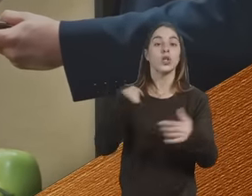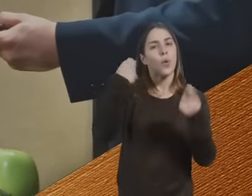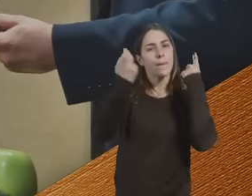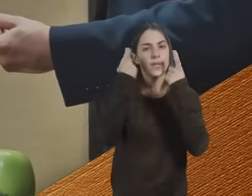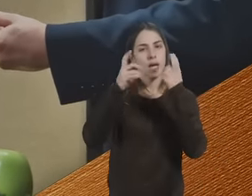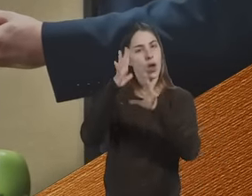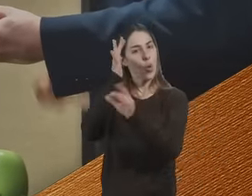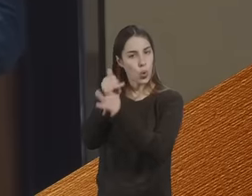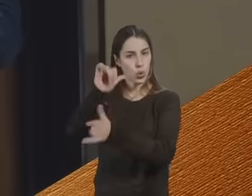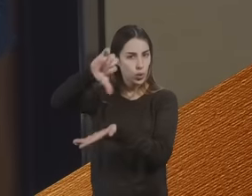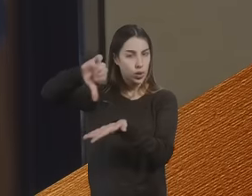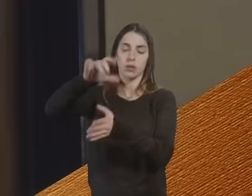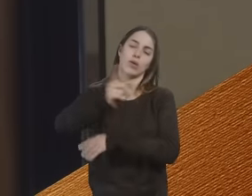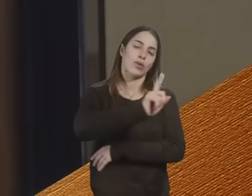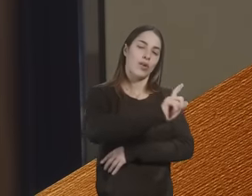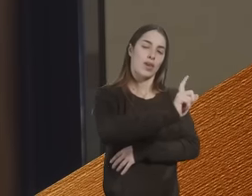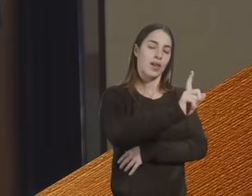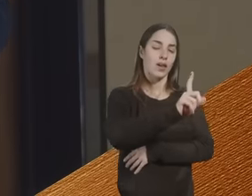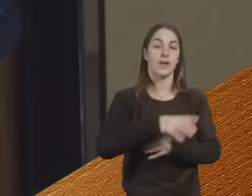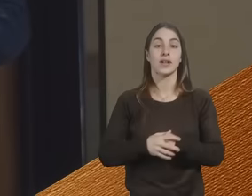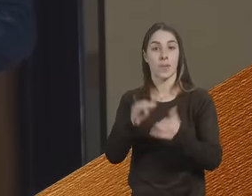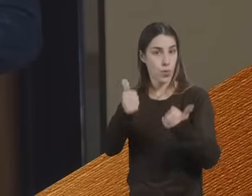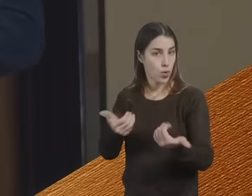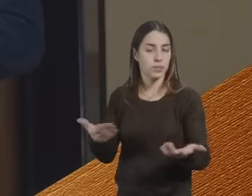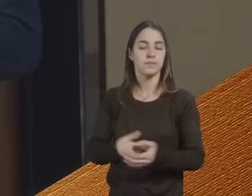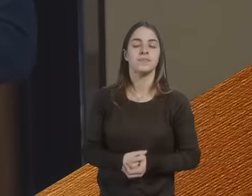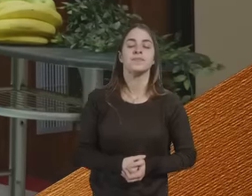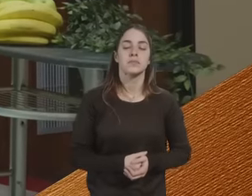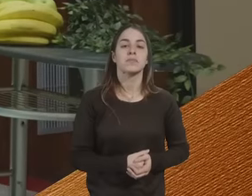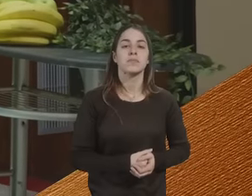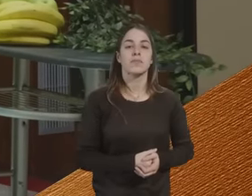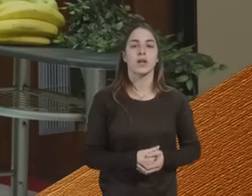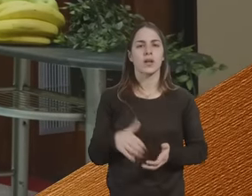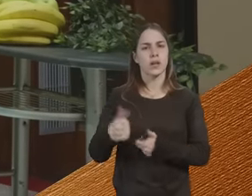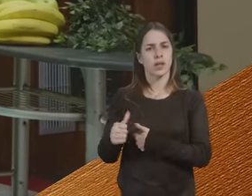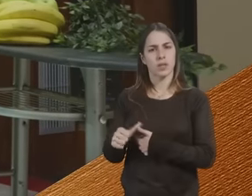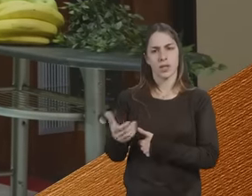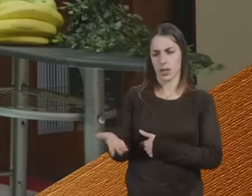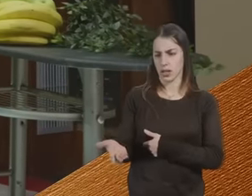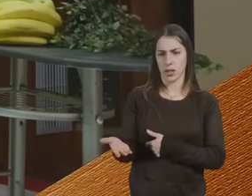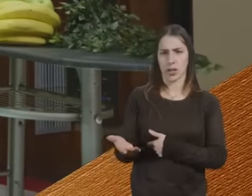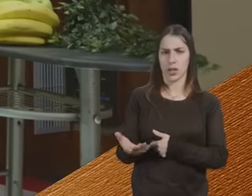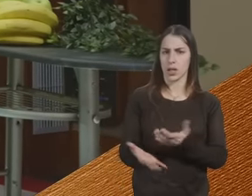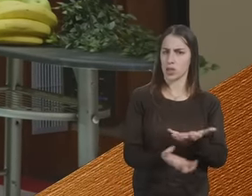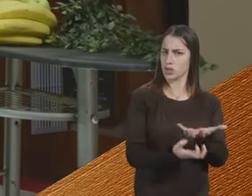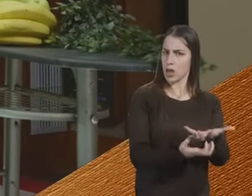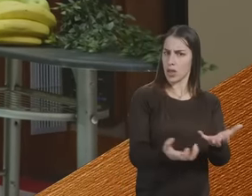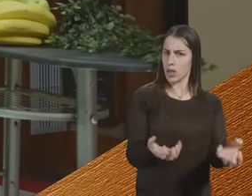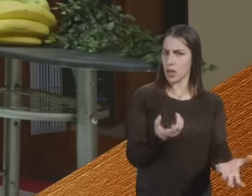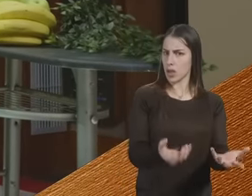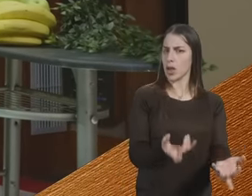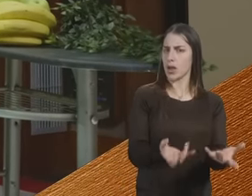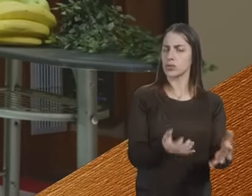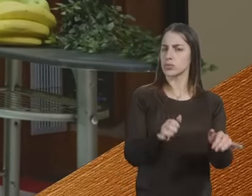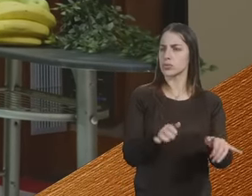outro molho. Não. Está bom assim? Tá. Estas são cruas. Não, não estão. Estão bem assadas, que eu estive aqui a trabalhar, não foi